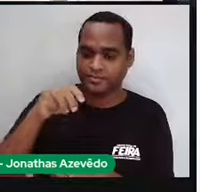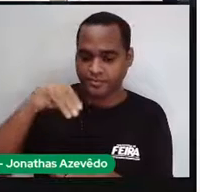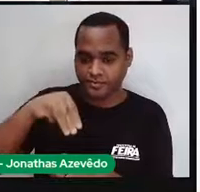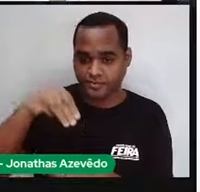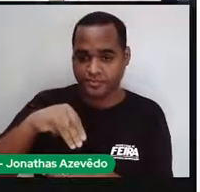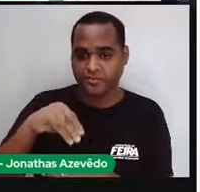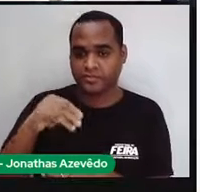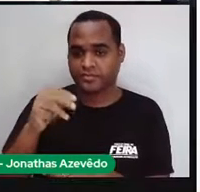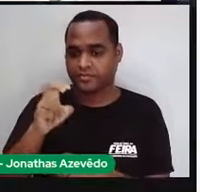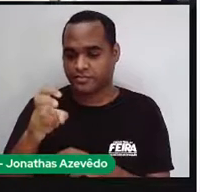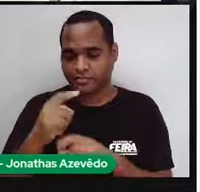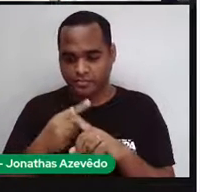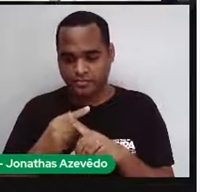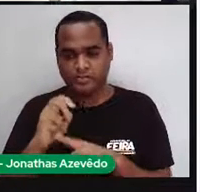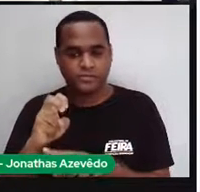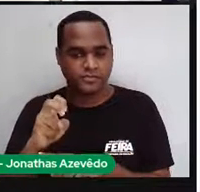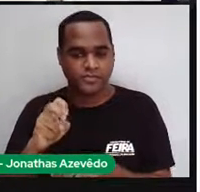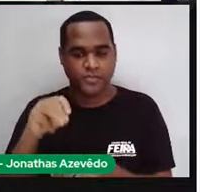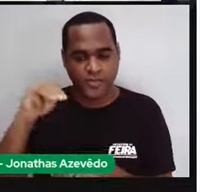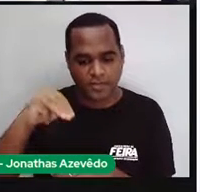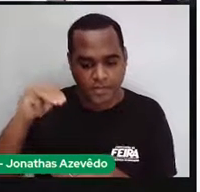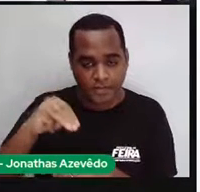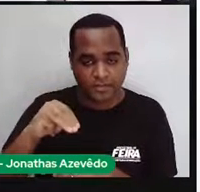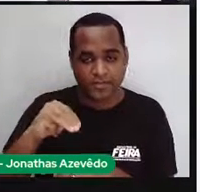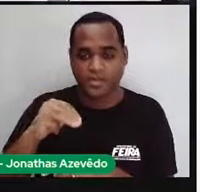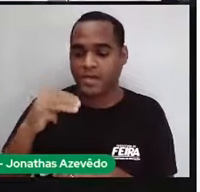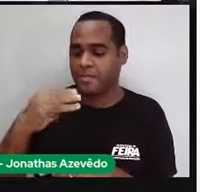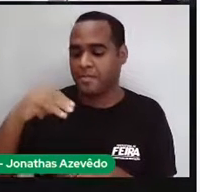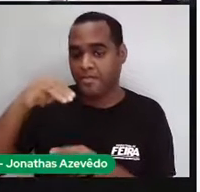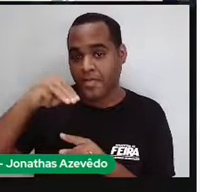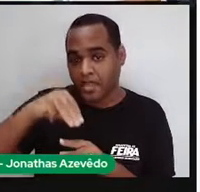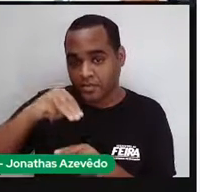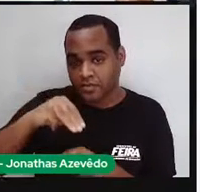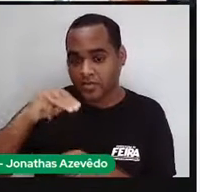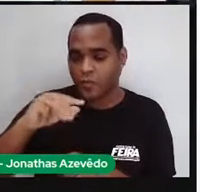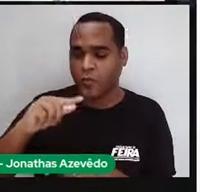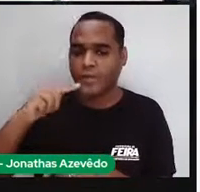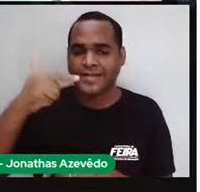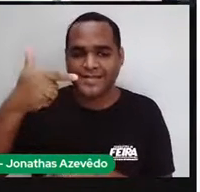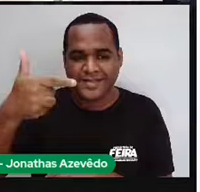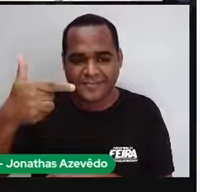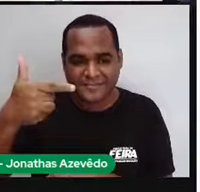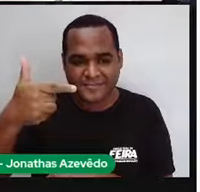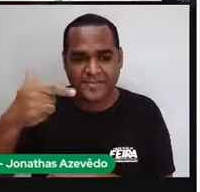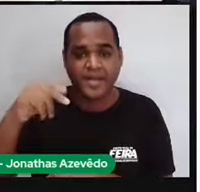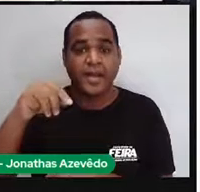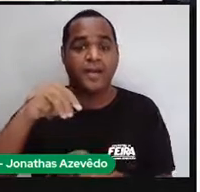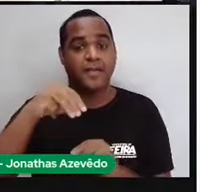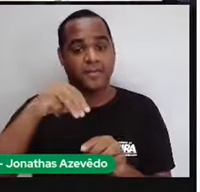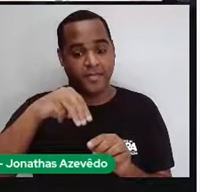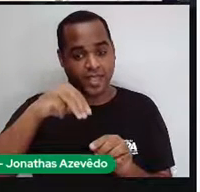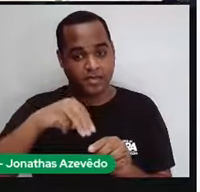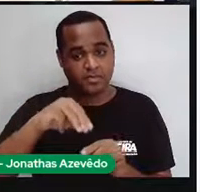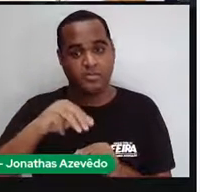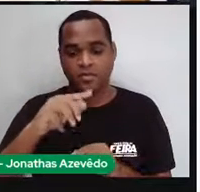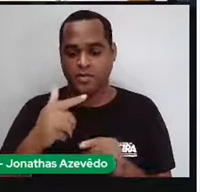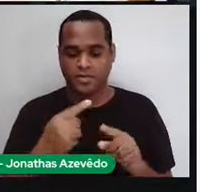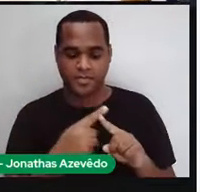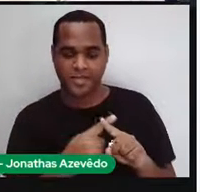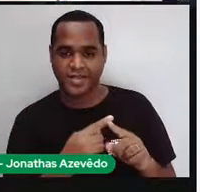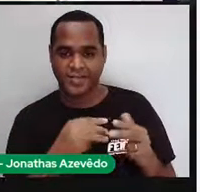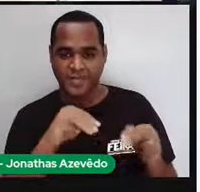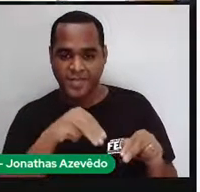por metro isso vira uma medida que a gente chama de metro quadrado metros x metros metros